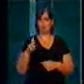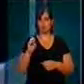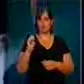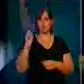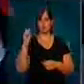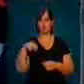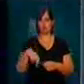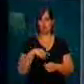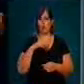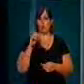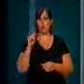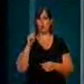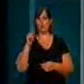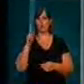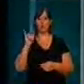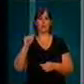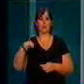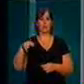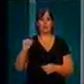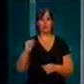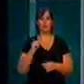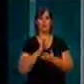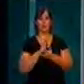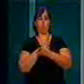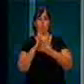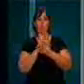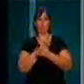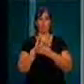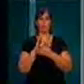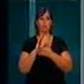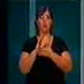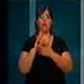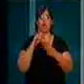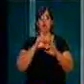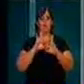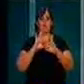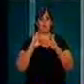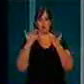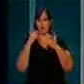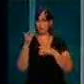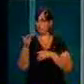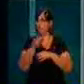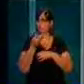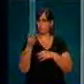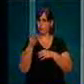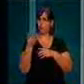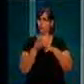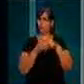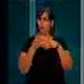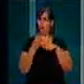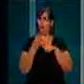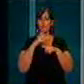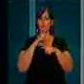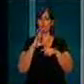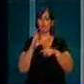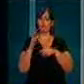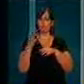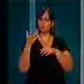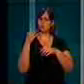Dra. Adriana da Silva Fernandes. Evidentemente, movidos por motivação de natureza